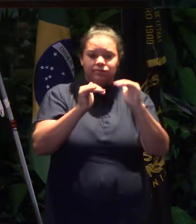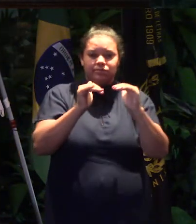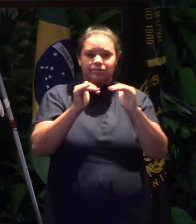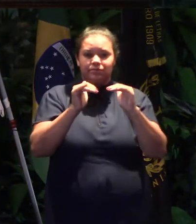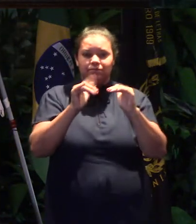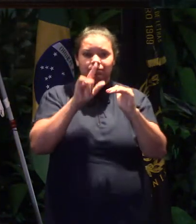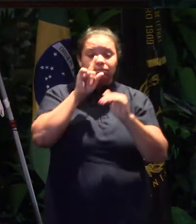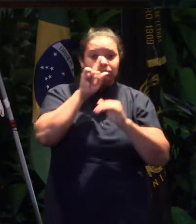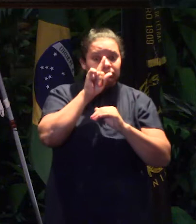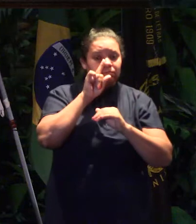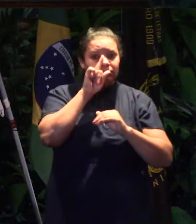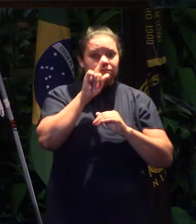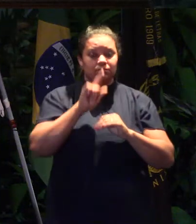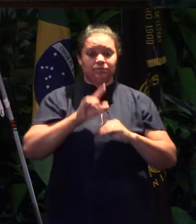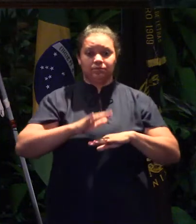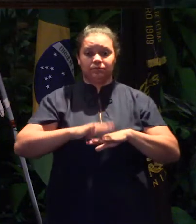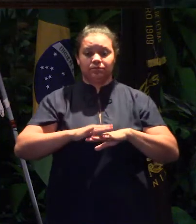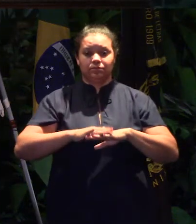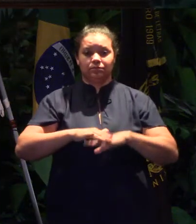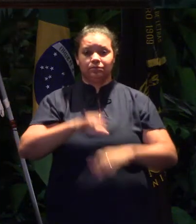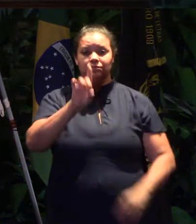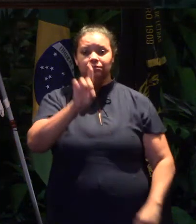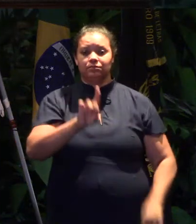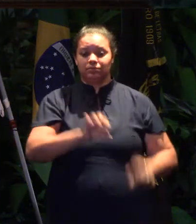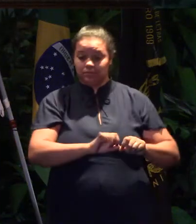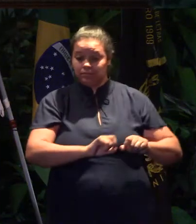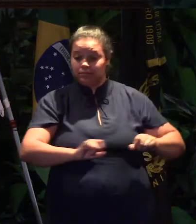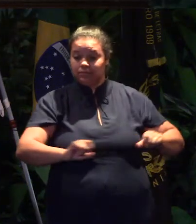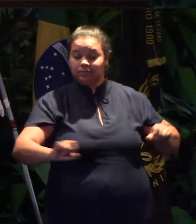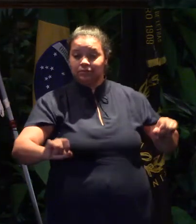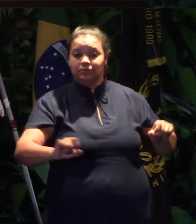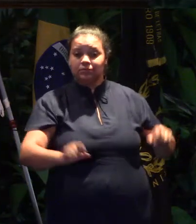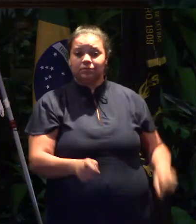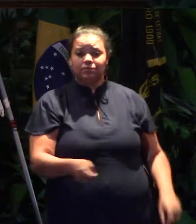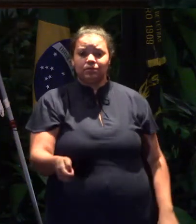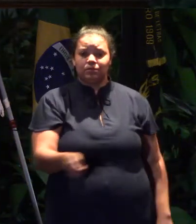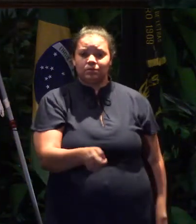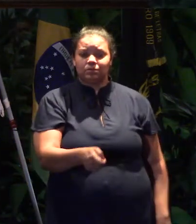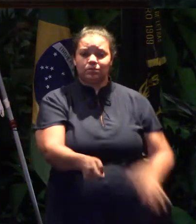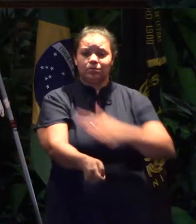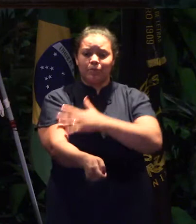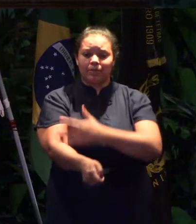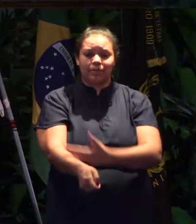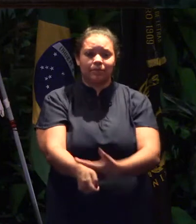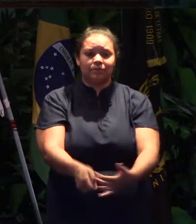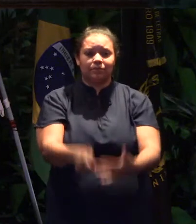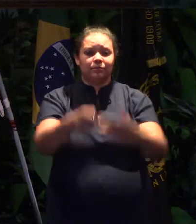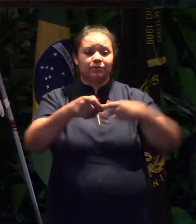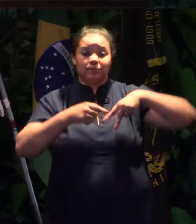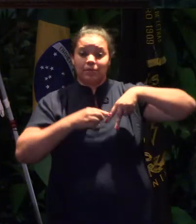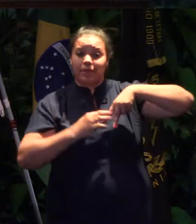armadilha. Na mão direita, o bastão longo que ele encumpridava braços, pernas e